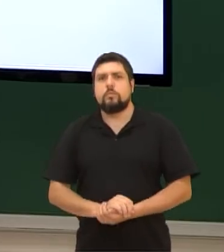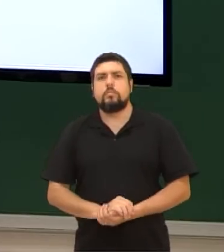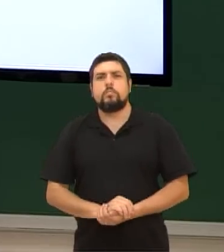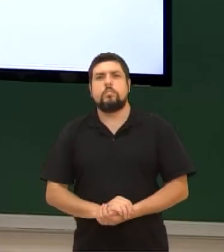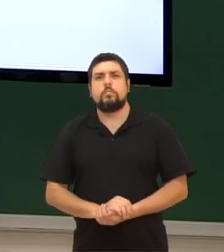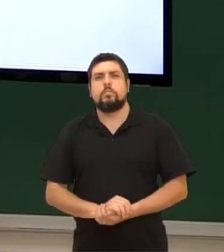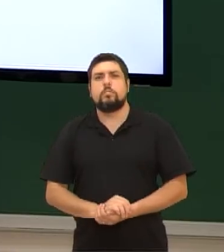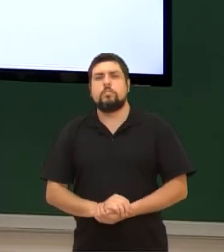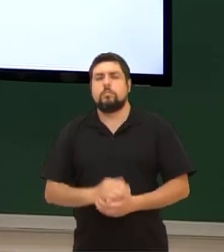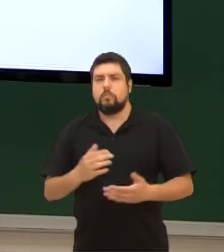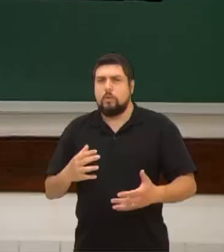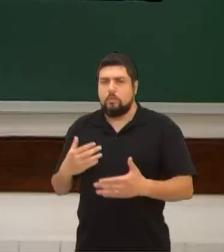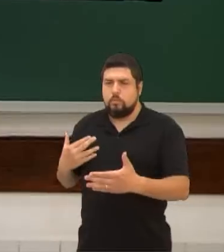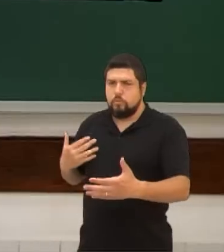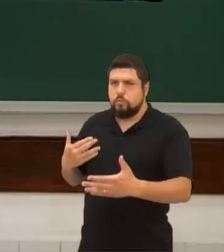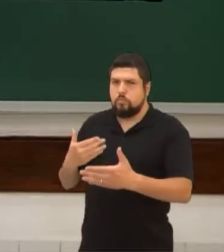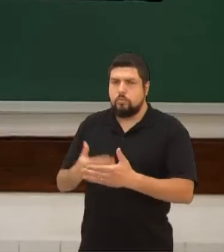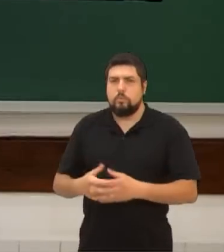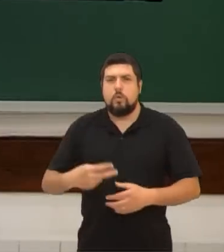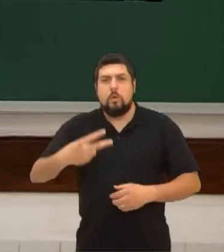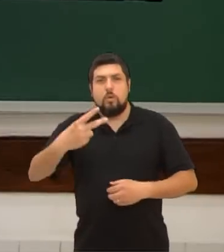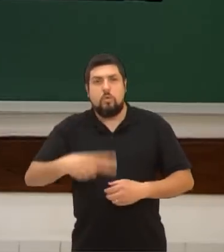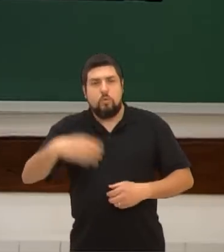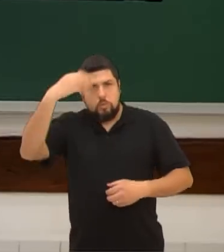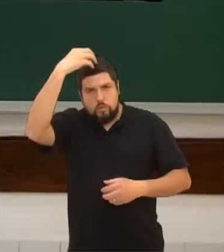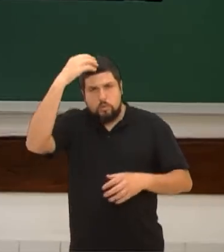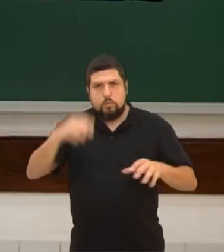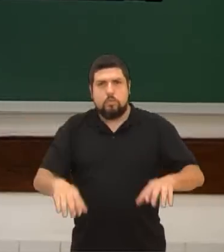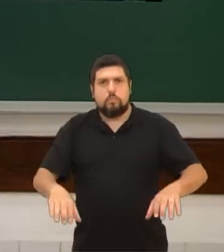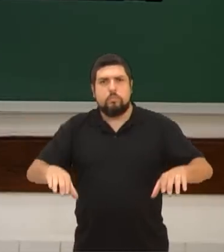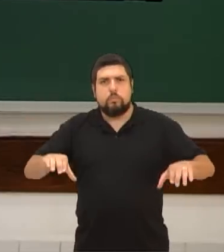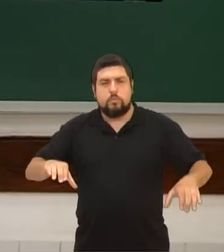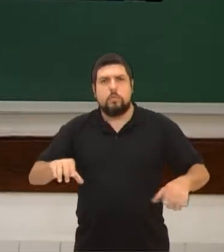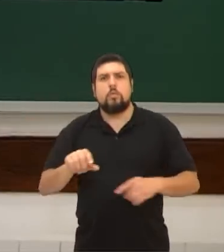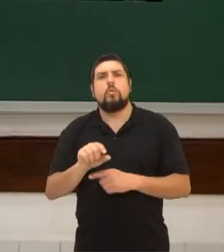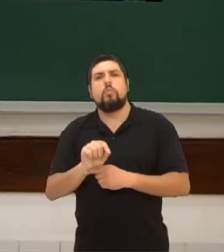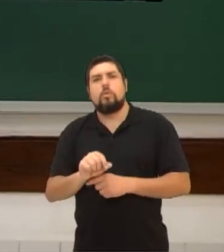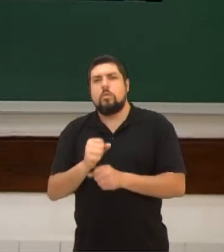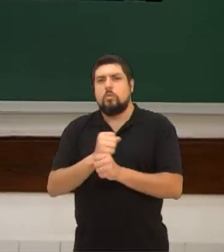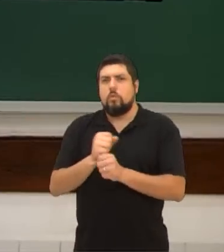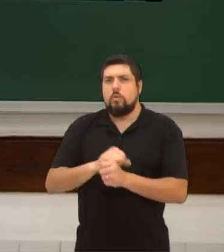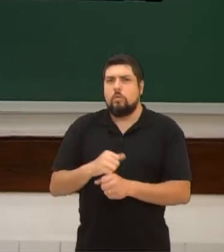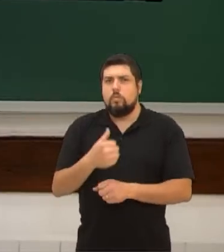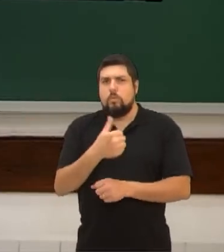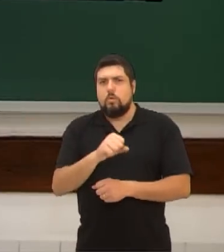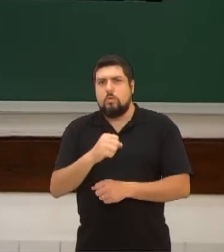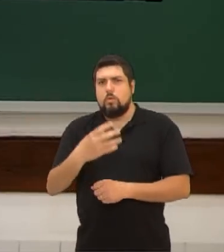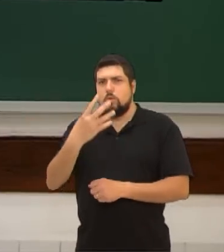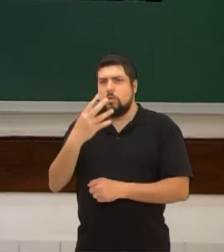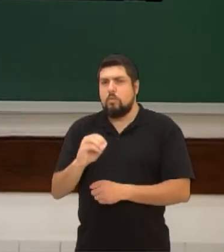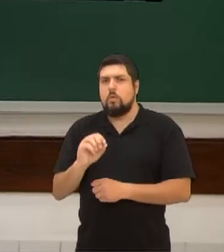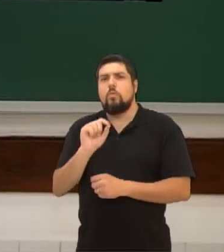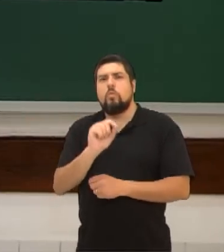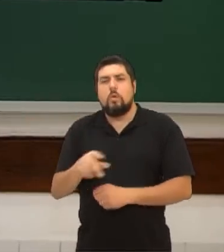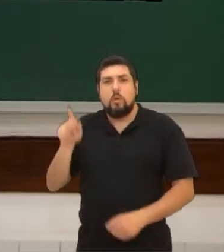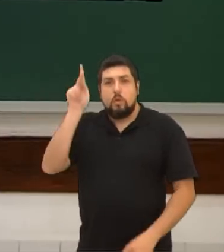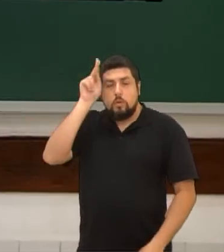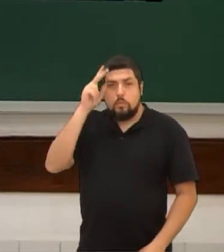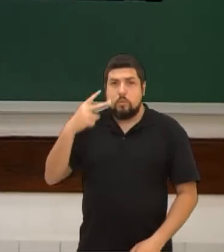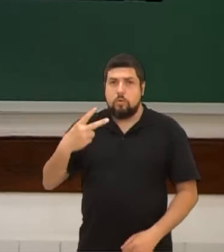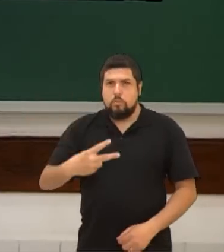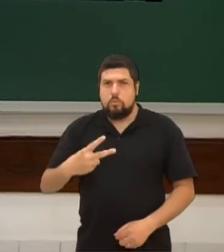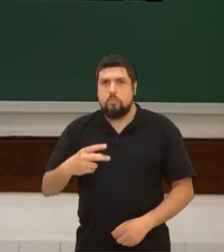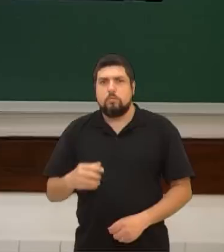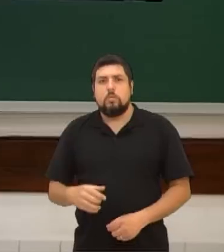Retomando então, o nosso Segundo Reinado, ele se inicia em 1840, quando Dom Pedro II, mesmo